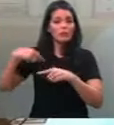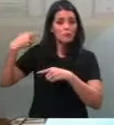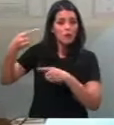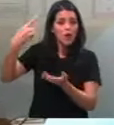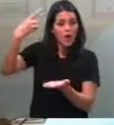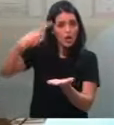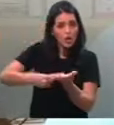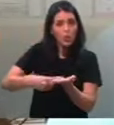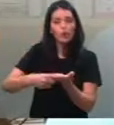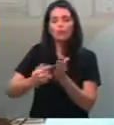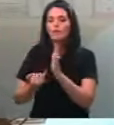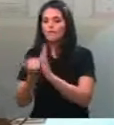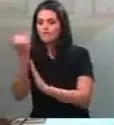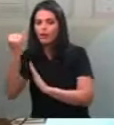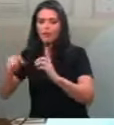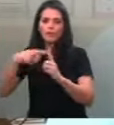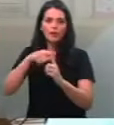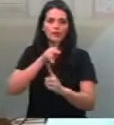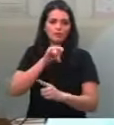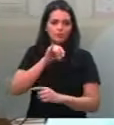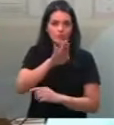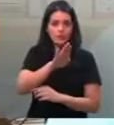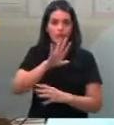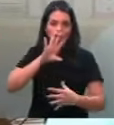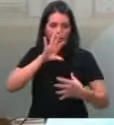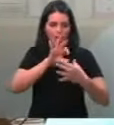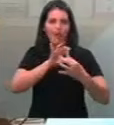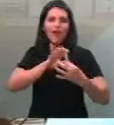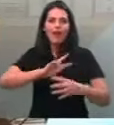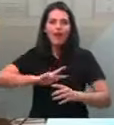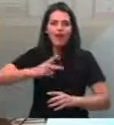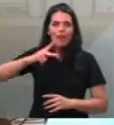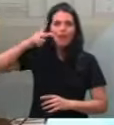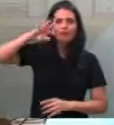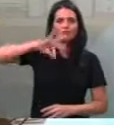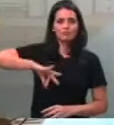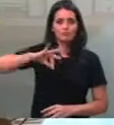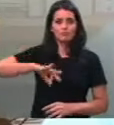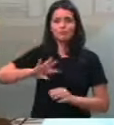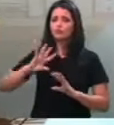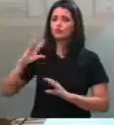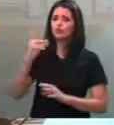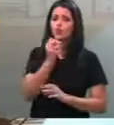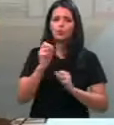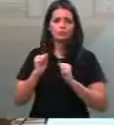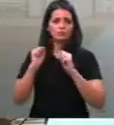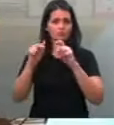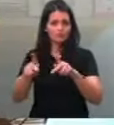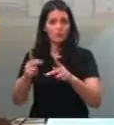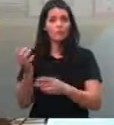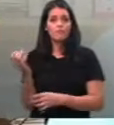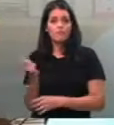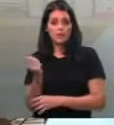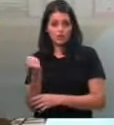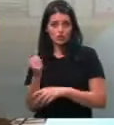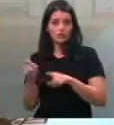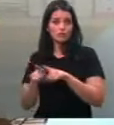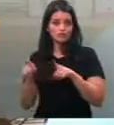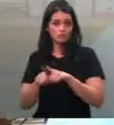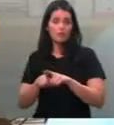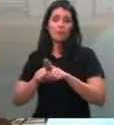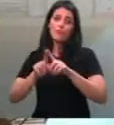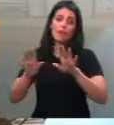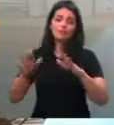mais PIB, garantindo esse reajuste a todos os aposentados e pensionistas também, que no final não